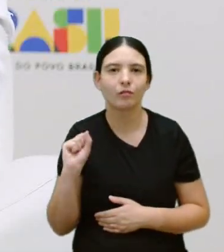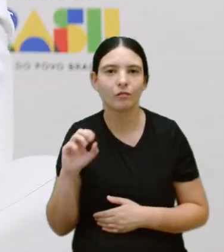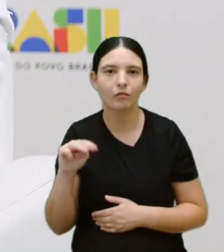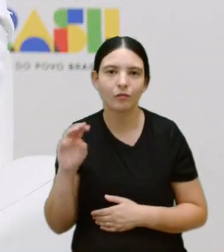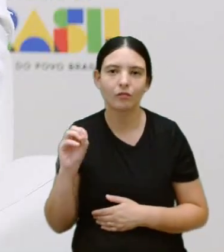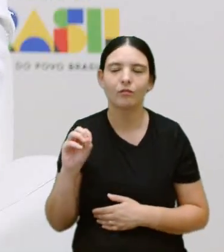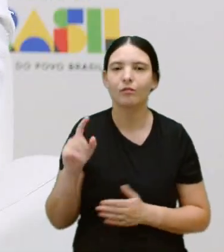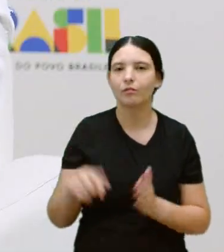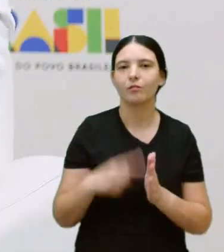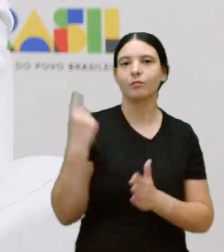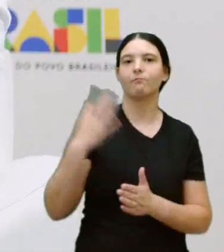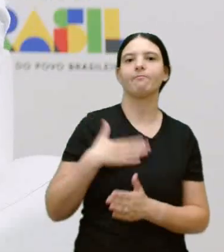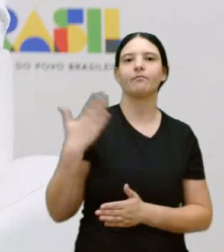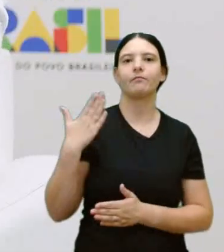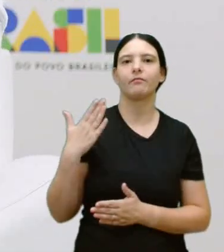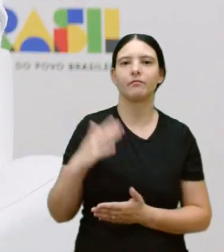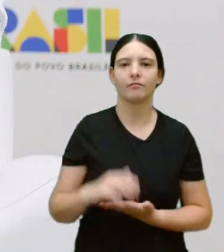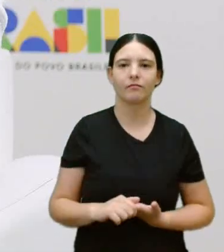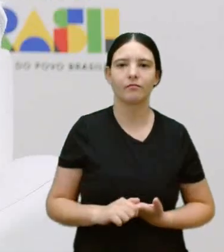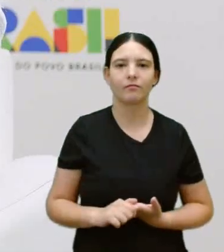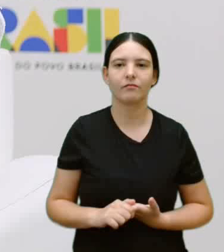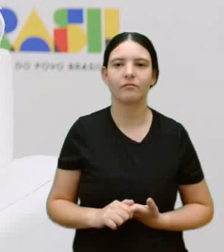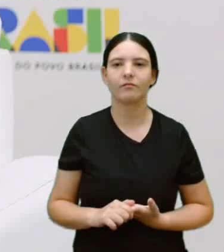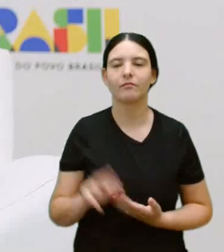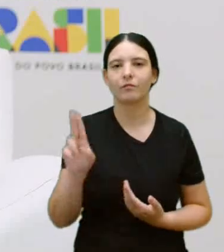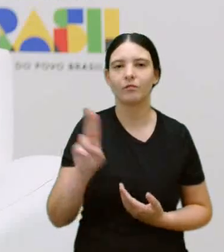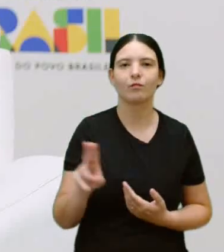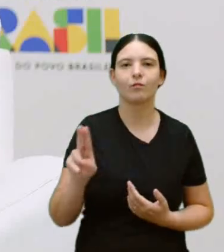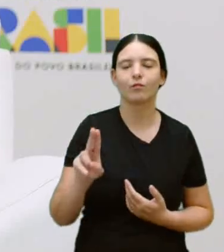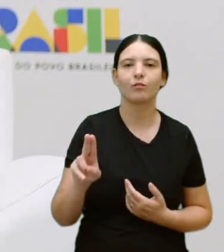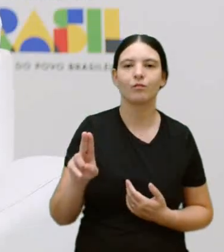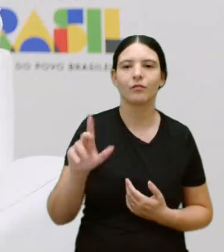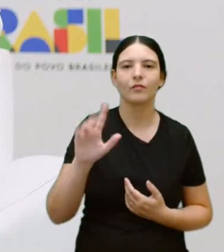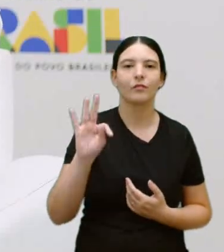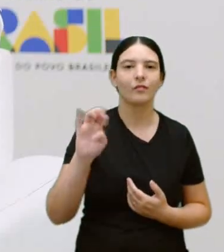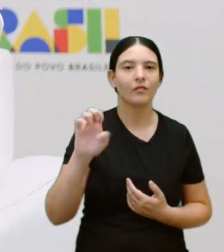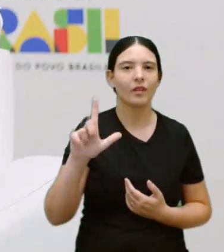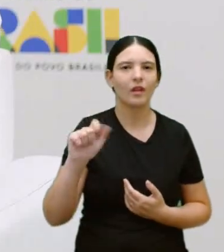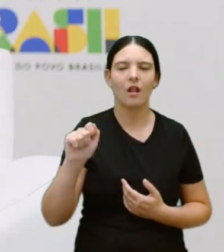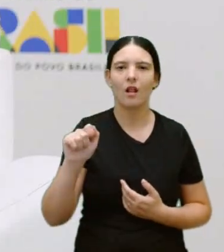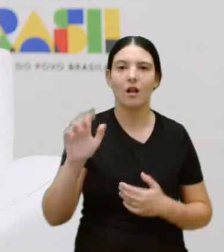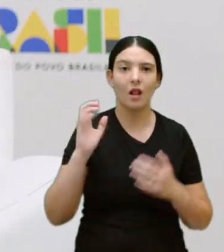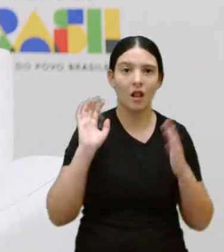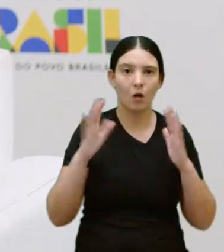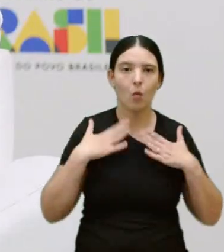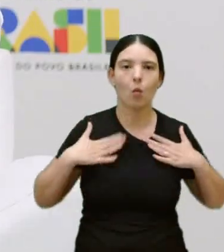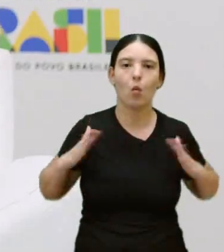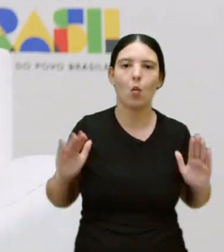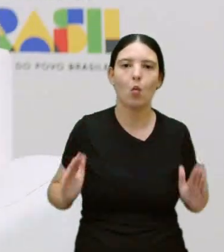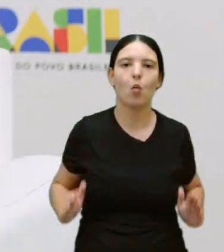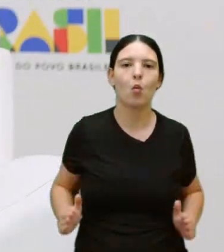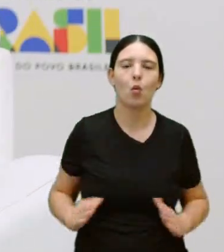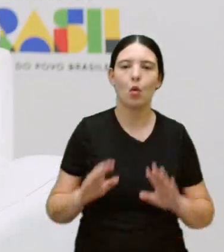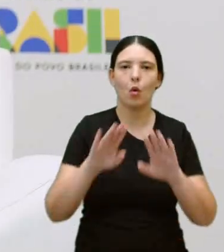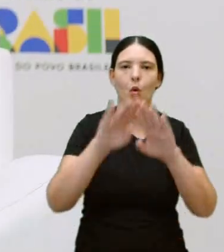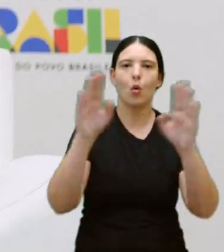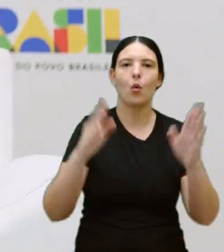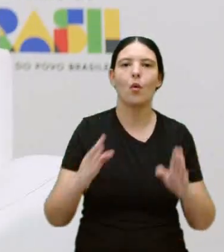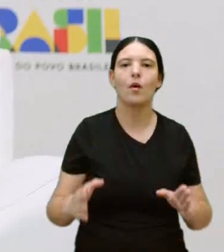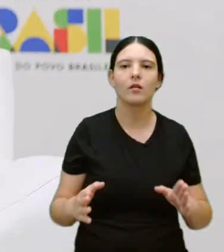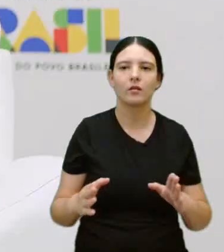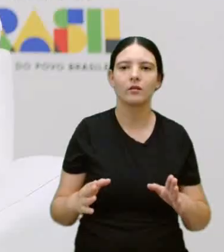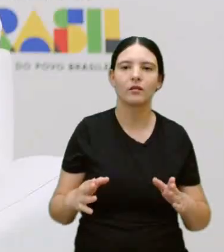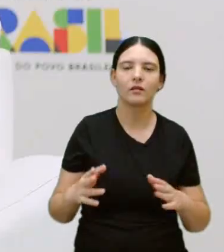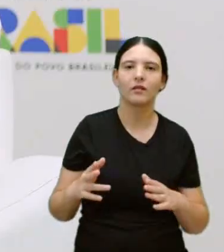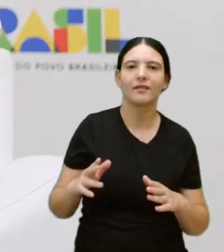impacto. A gente usa muita tela. Então, lá não, lá você pode tocar o corpo. Tem umas culturas na continente africana que você faz uma dança antes de